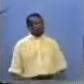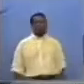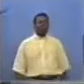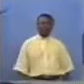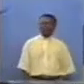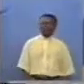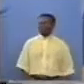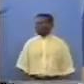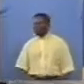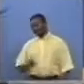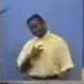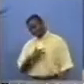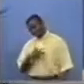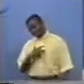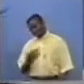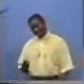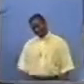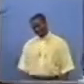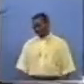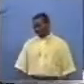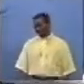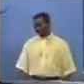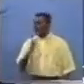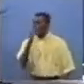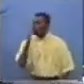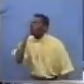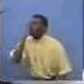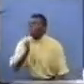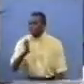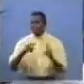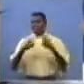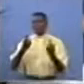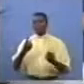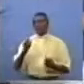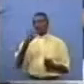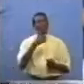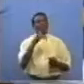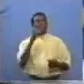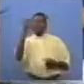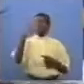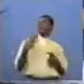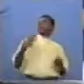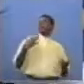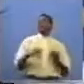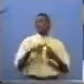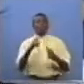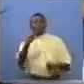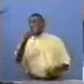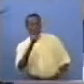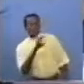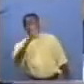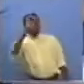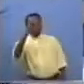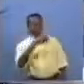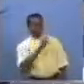nossa, como dá dó. O ser humano nasceu para irradiar o conhecimento